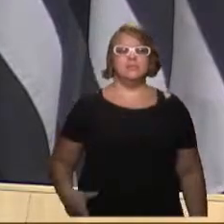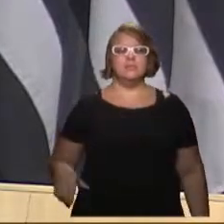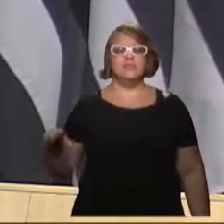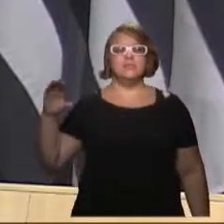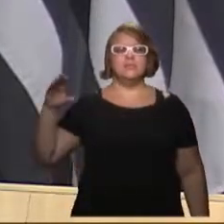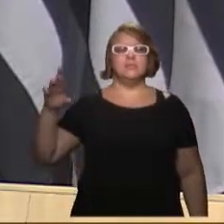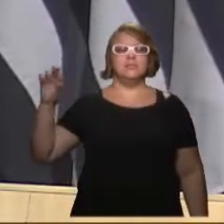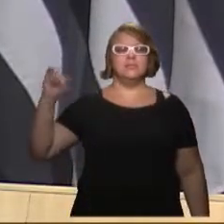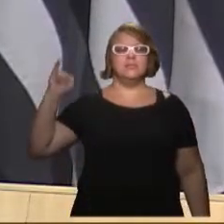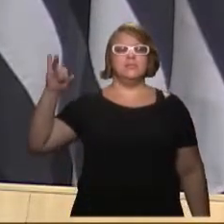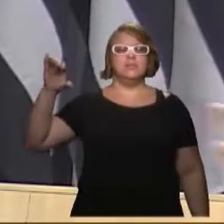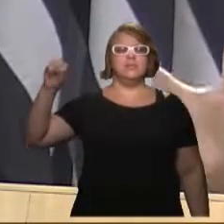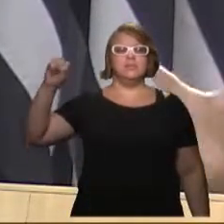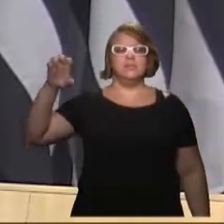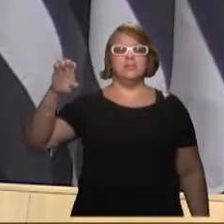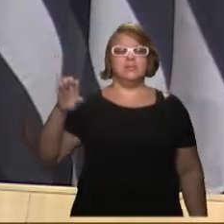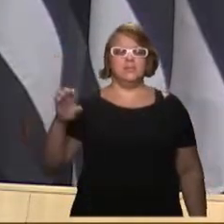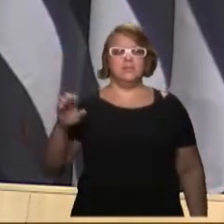solução.